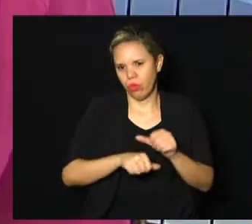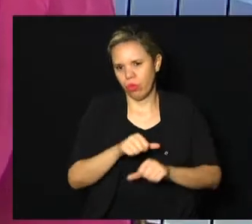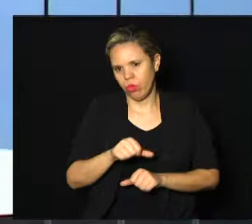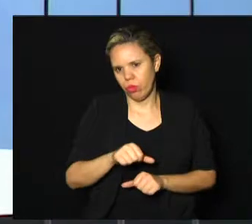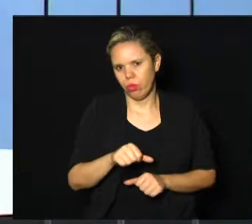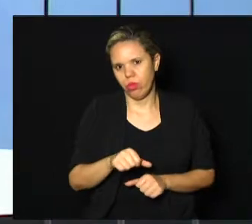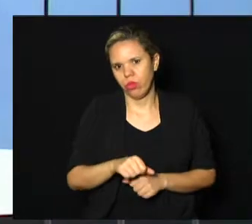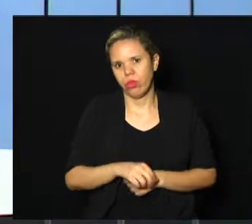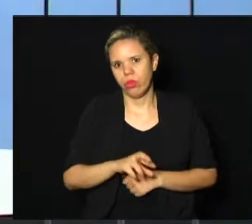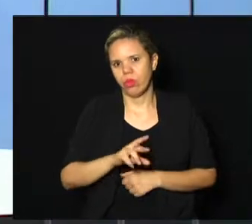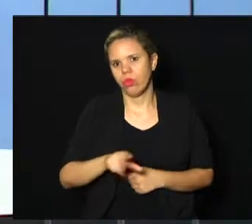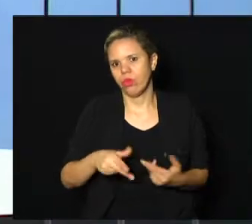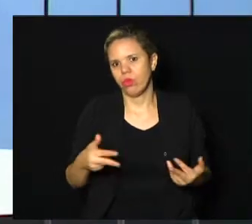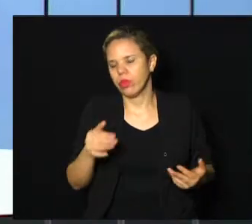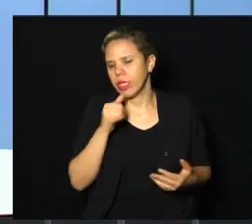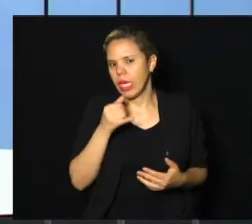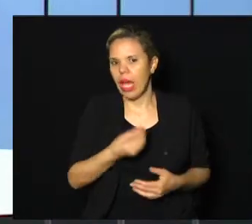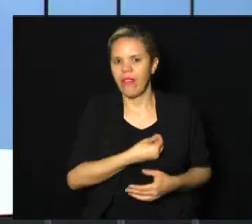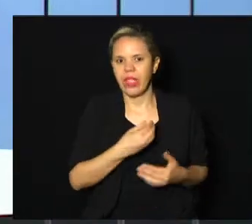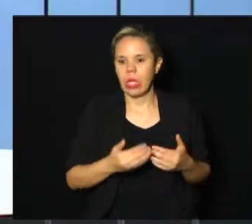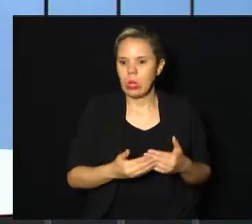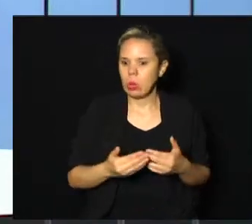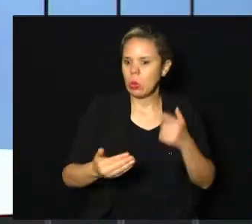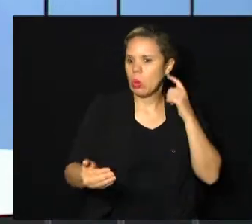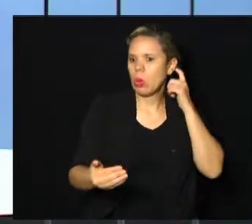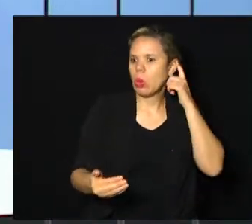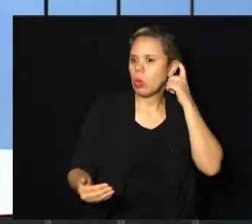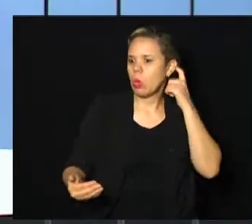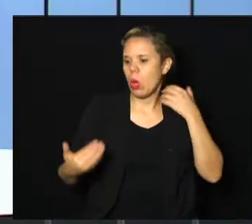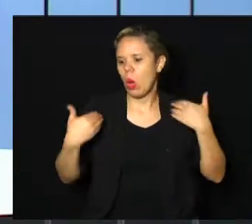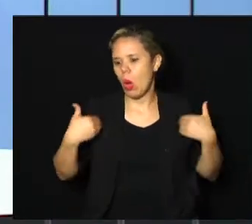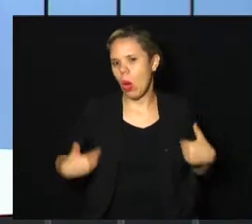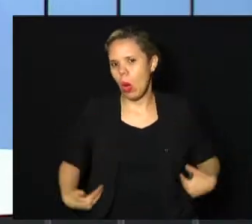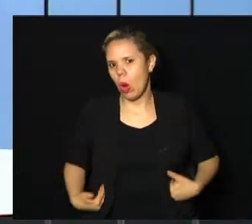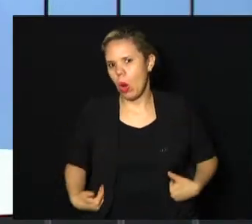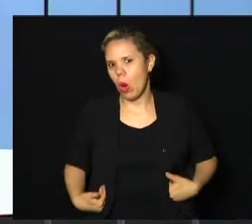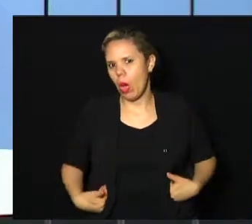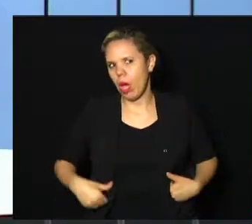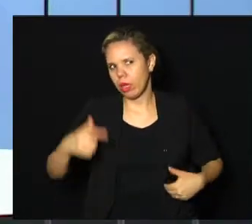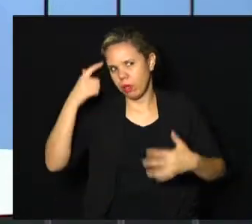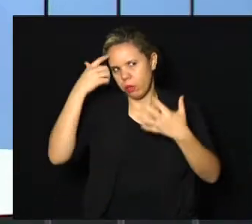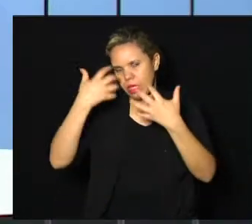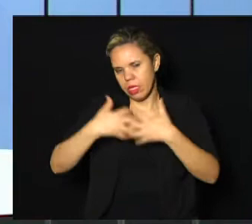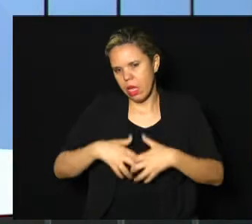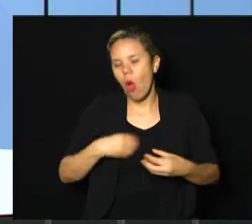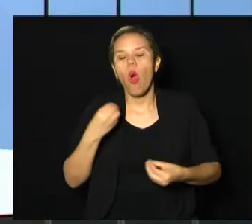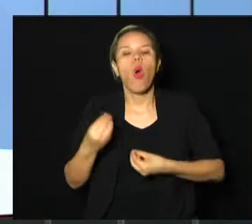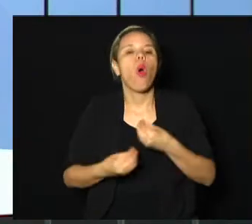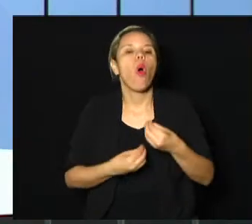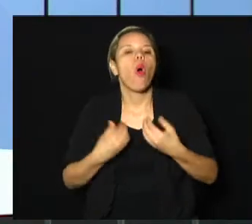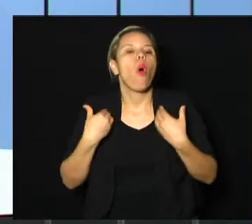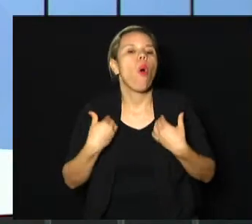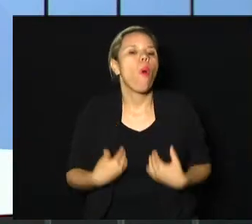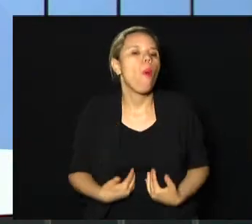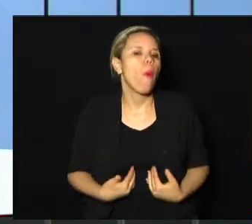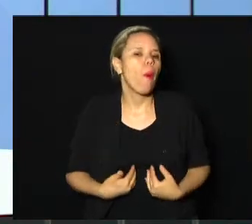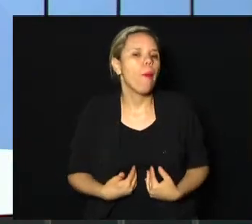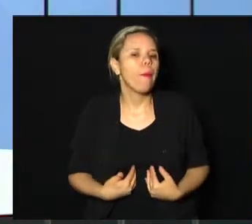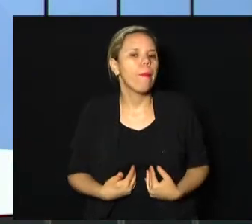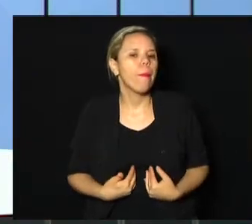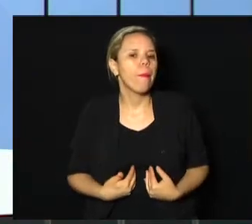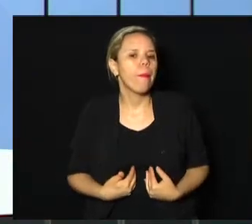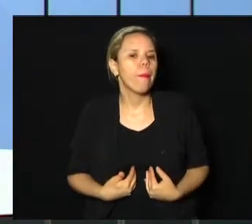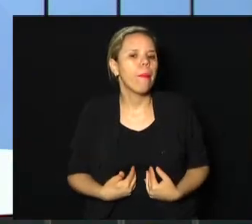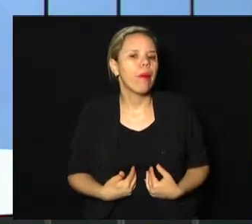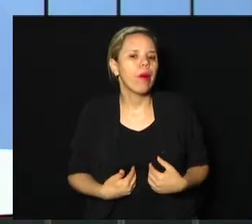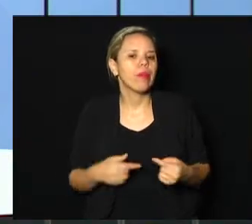Não é uma coisa assim, olha, eu passei a vida inteira com essa postura, com essa posição. Não, a gente tem que pensar como é que nosso corpo está, se ele está